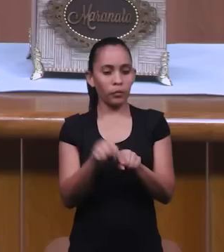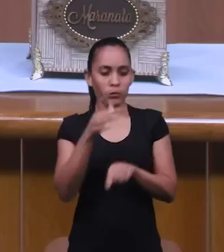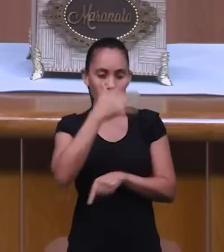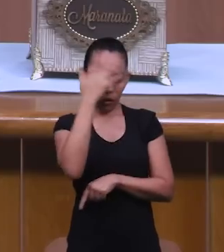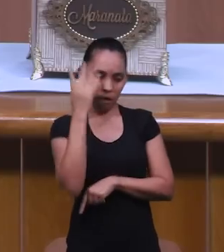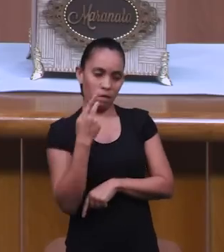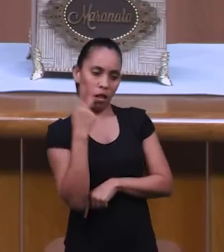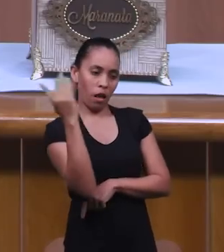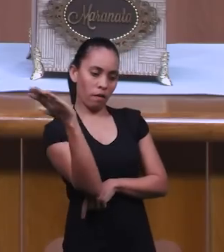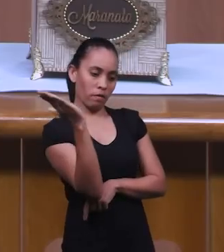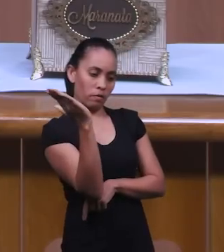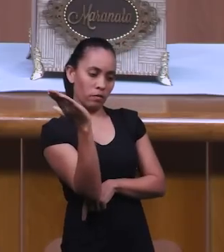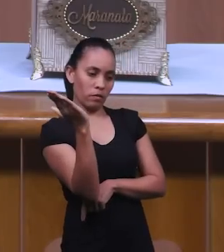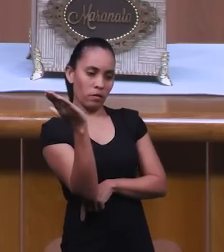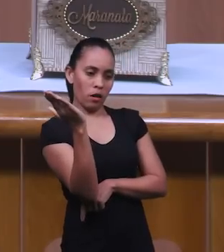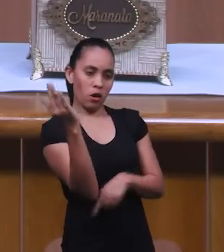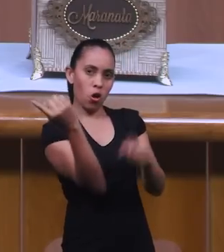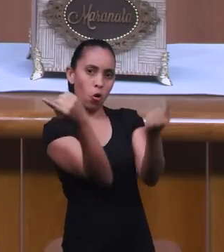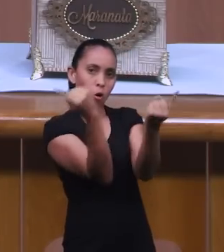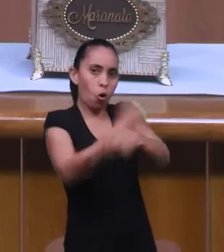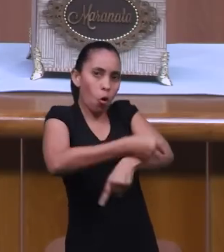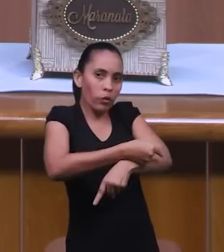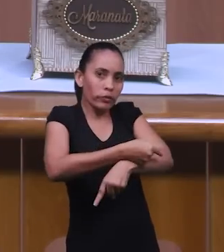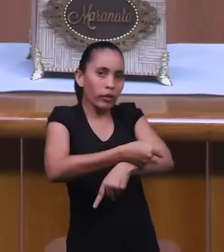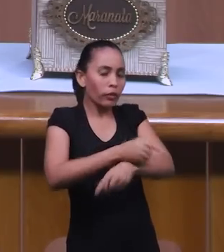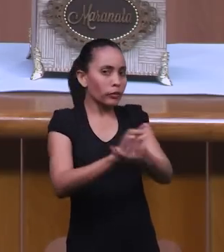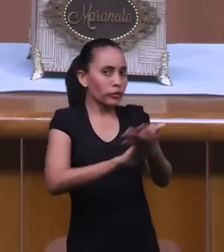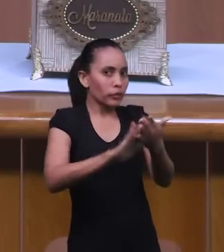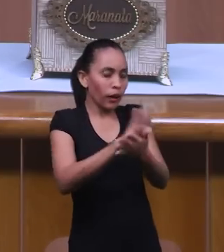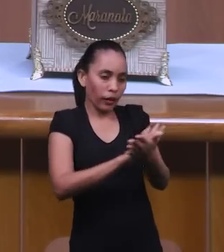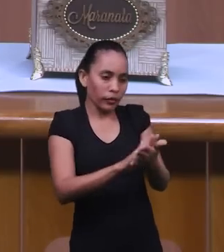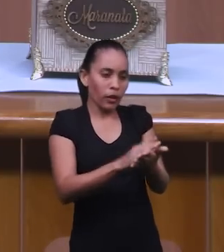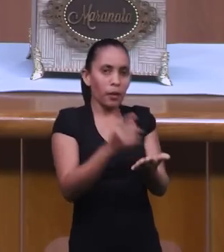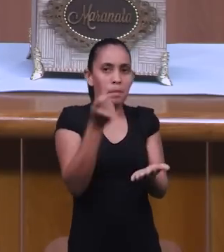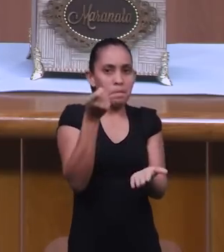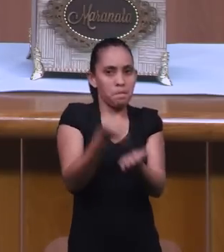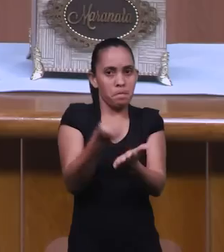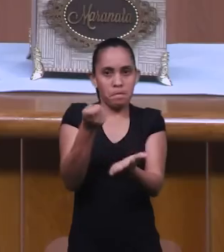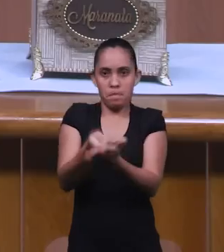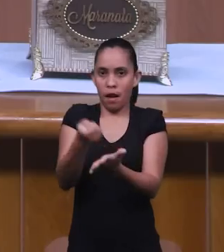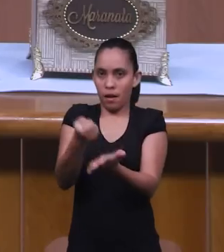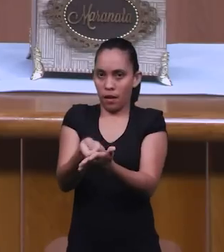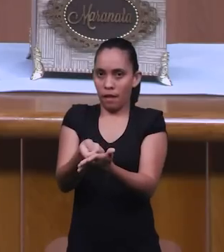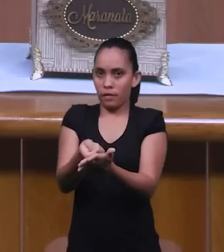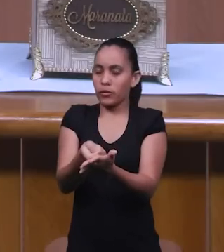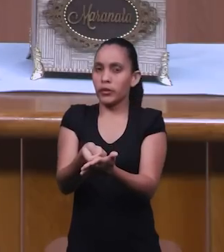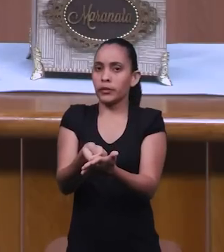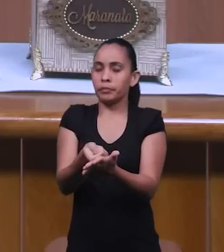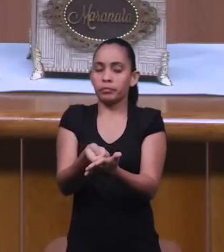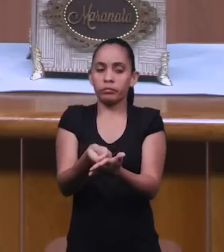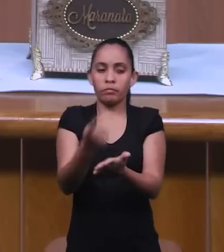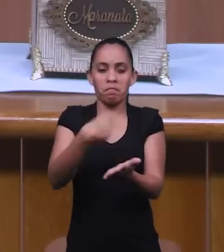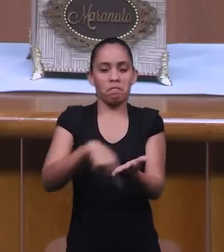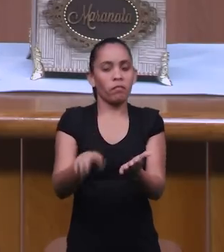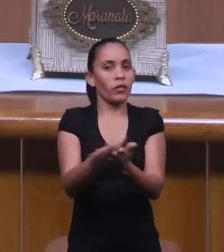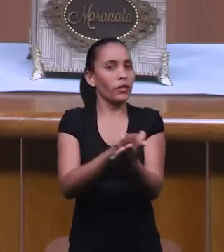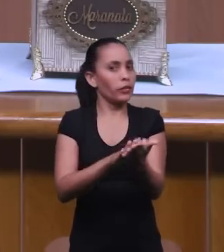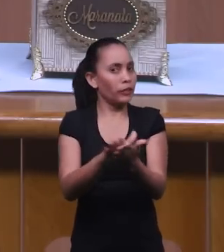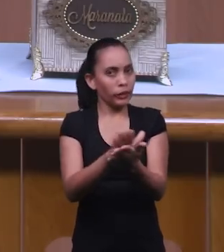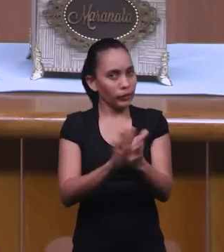ele. De certa maneira era confortável, porque ele pagava o tributo, mas ninguém o incomodava